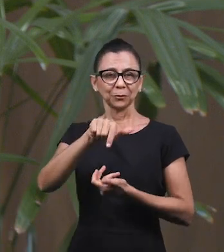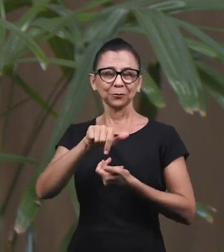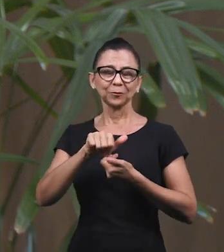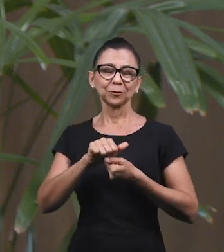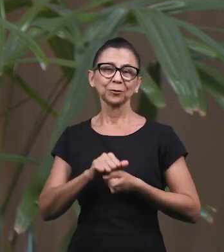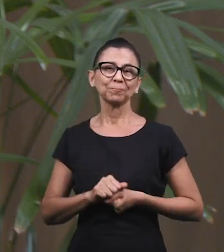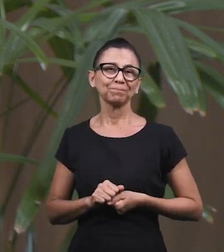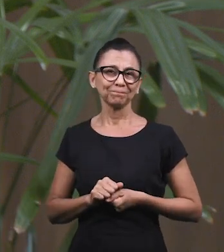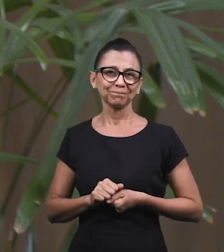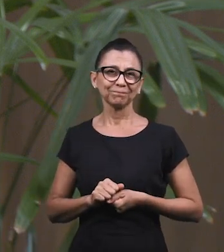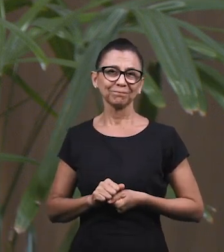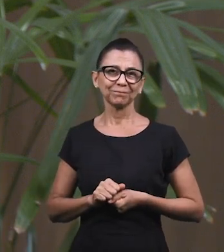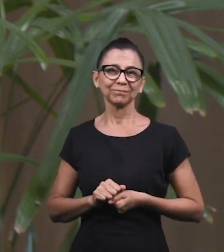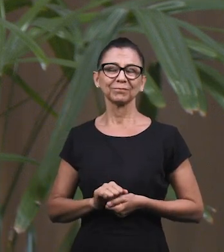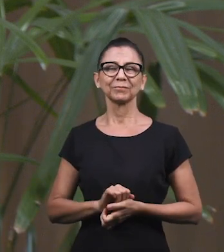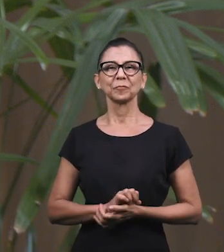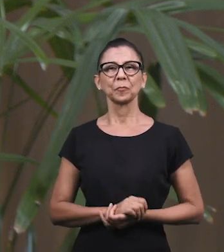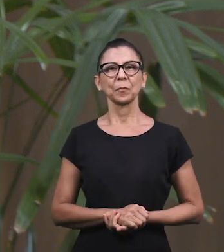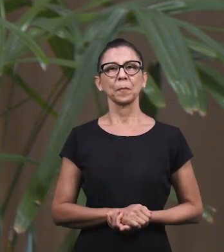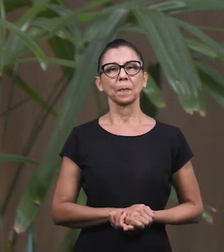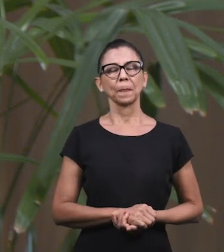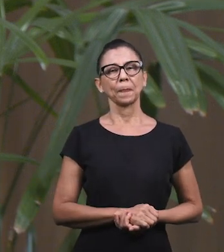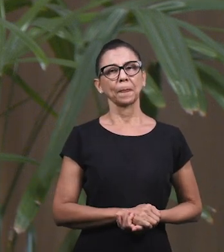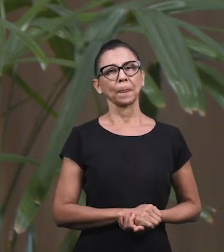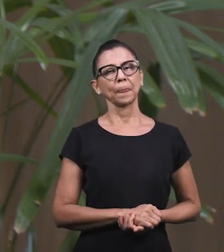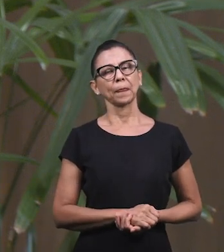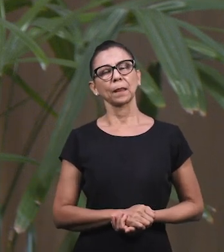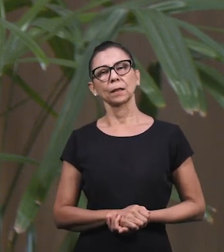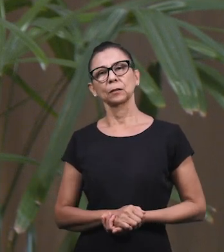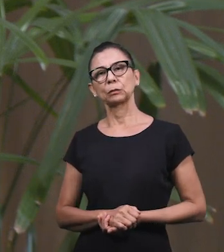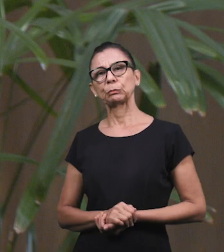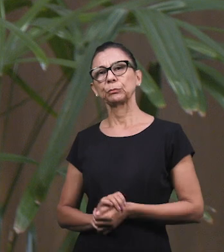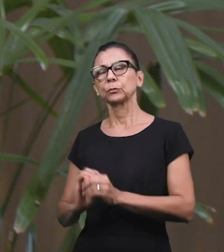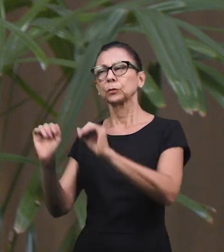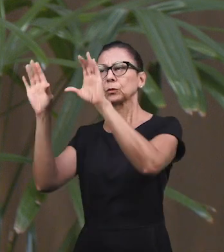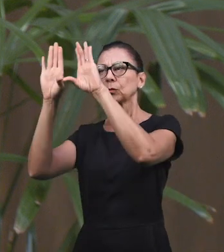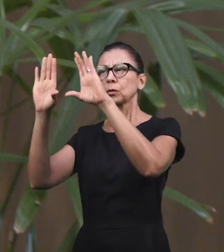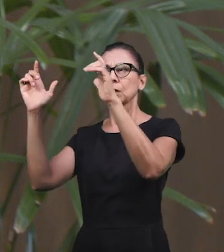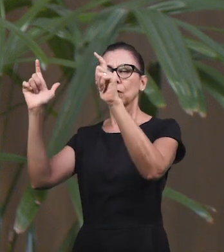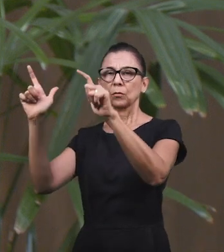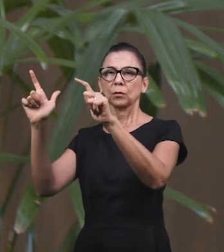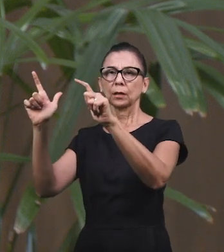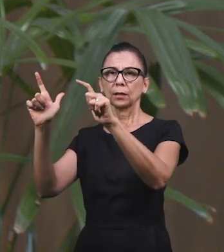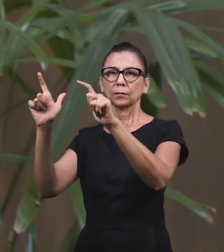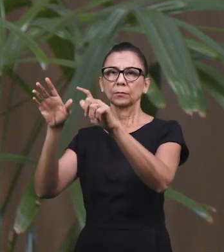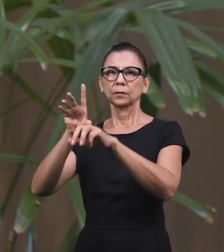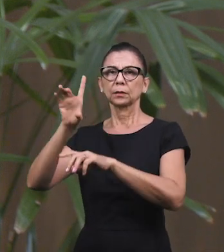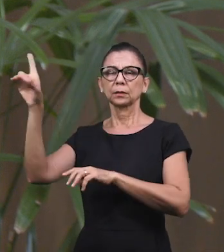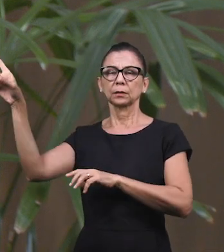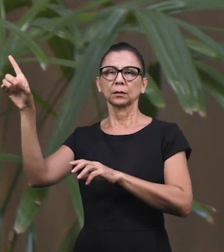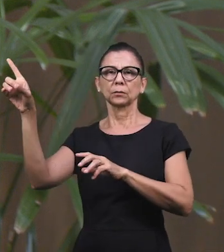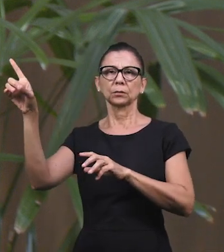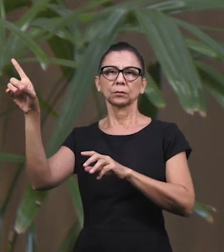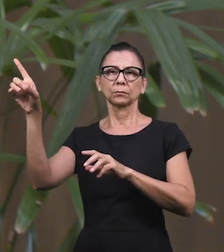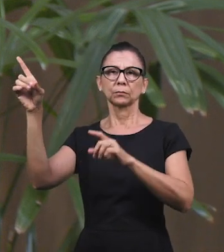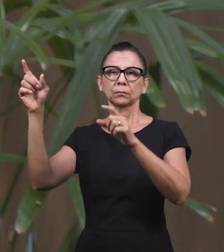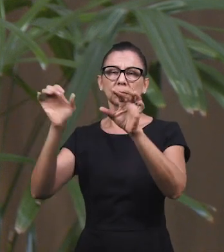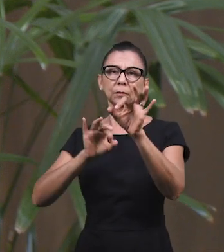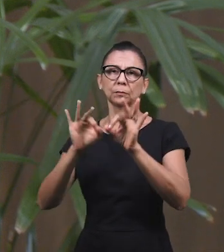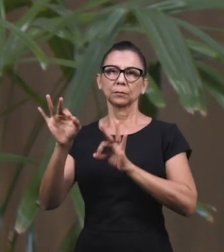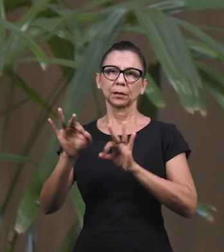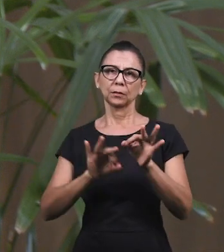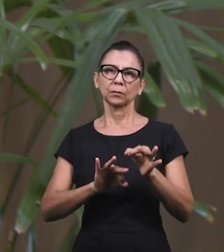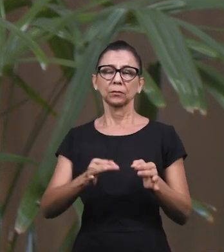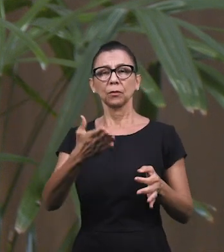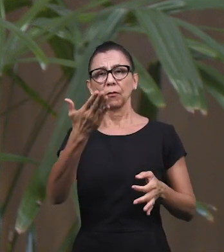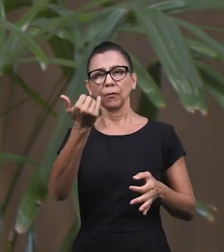é o caos. Então, o lugar para o homem eleito já estava ali, da eleição do homem. Então,